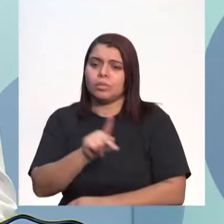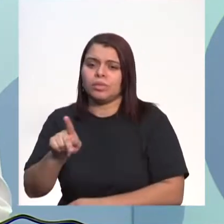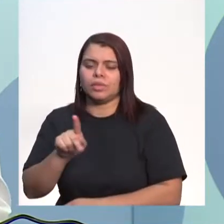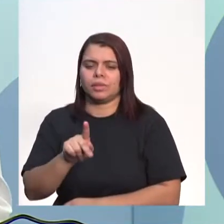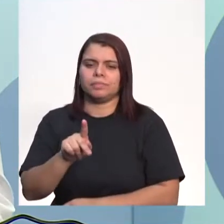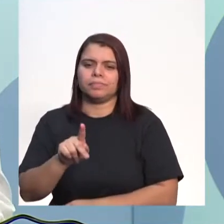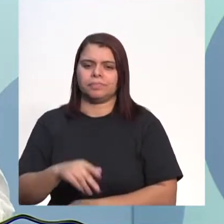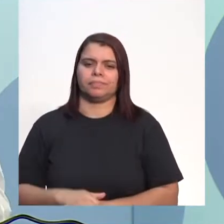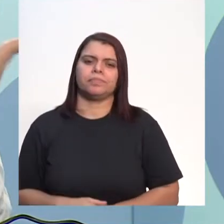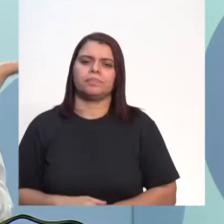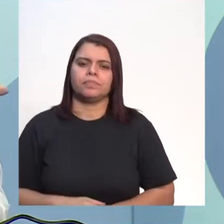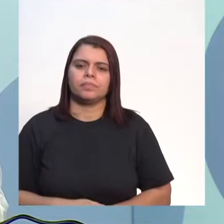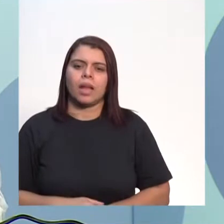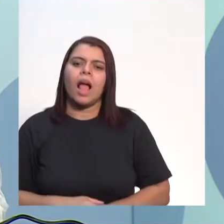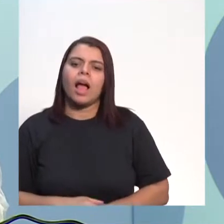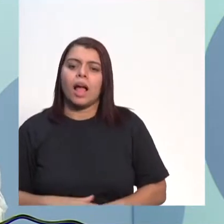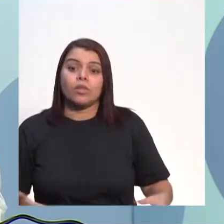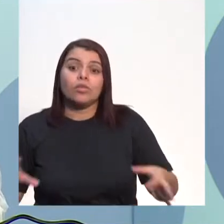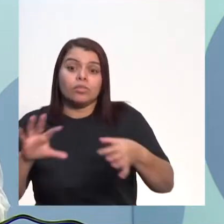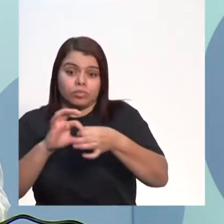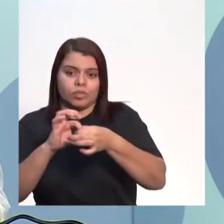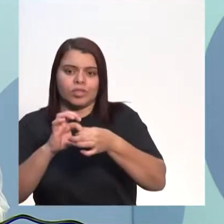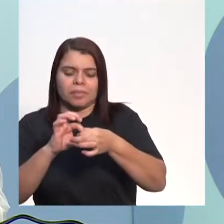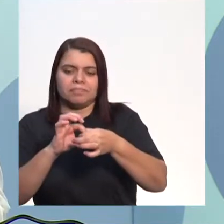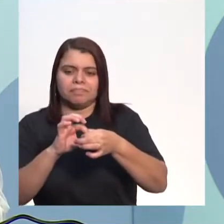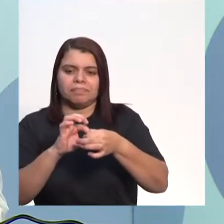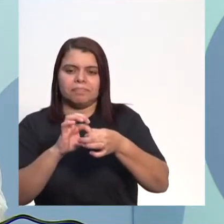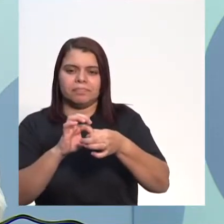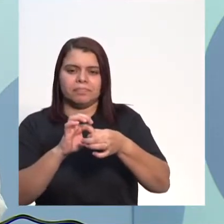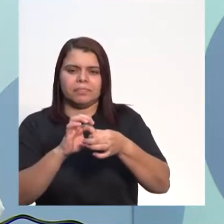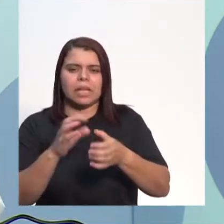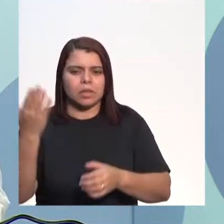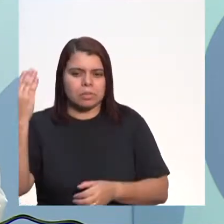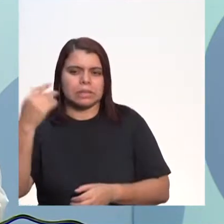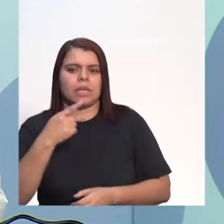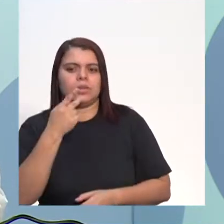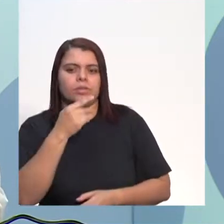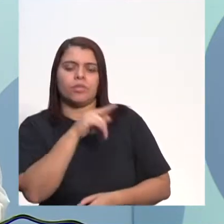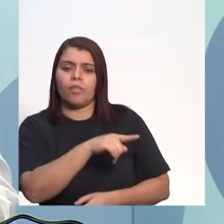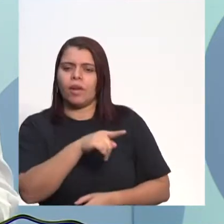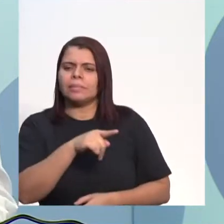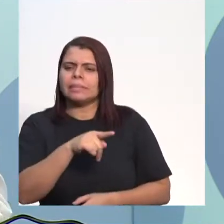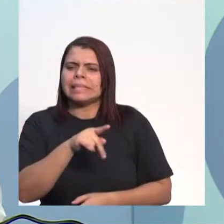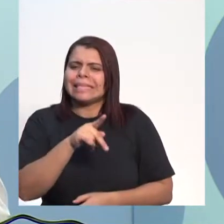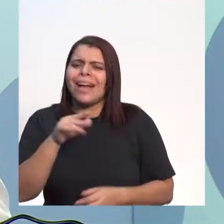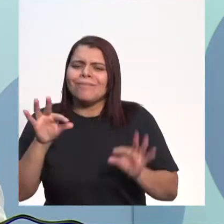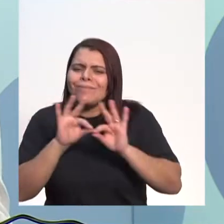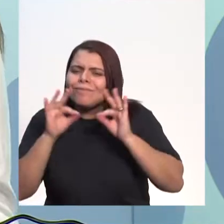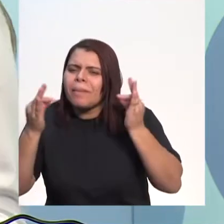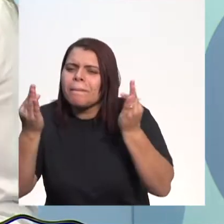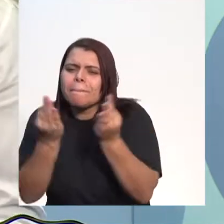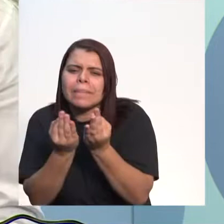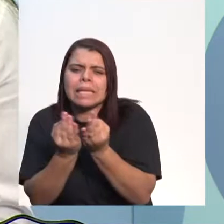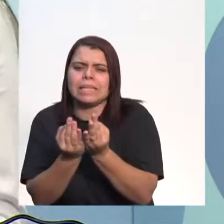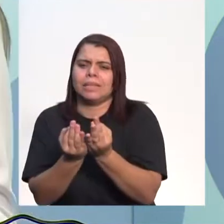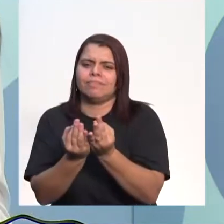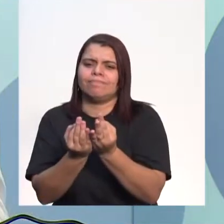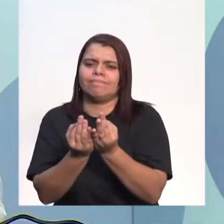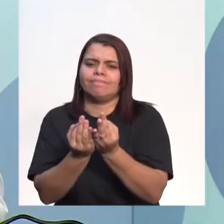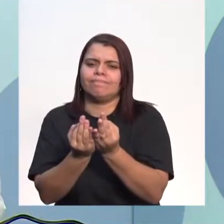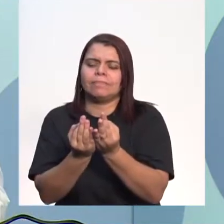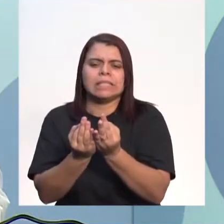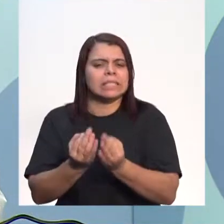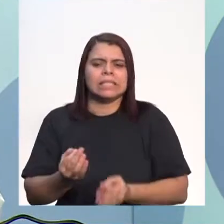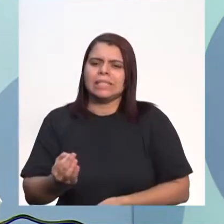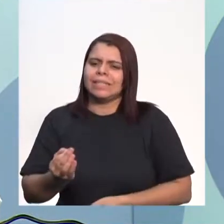fazer um gancho com a fala inicial do João, da família, né? da gente tentar não responsabilizar a